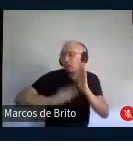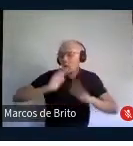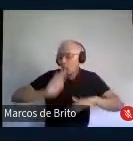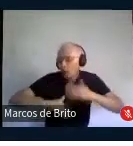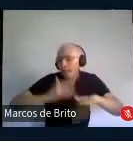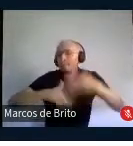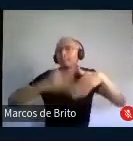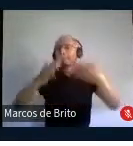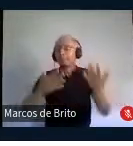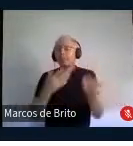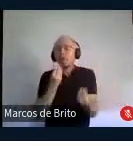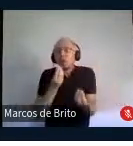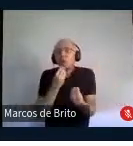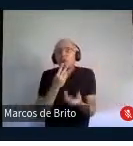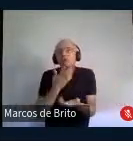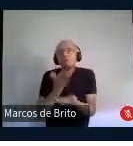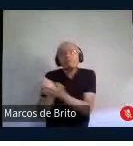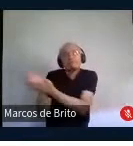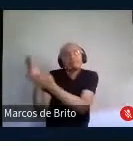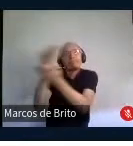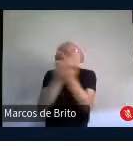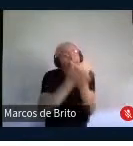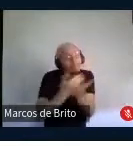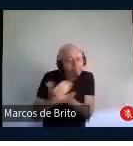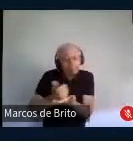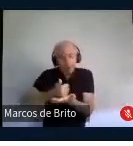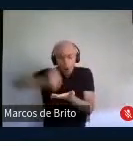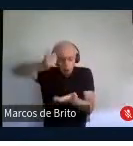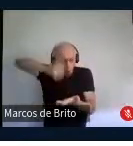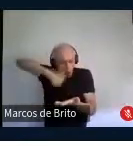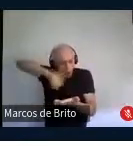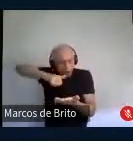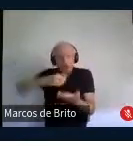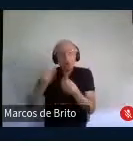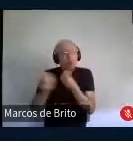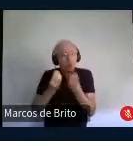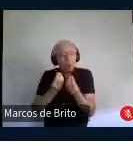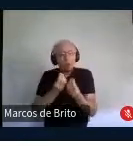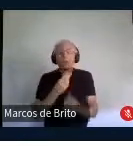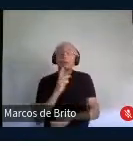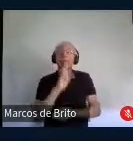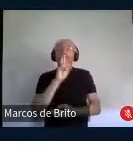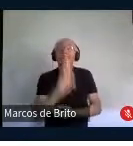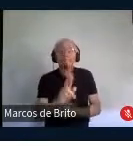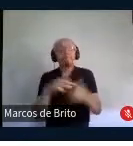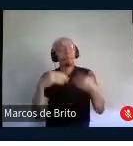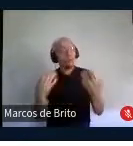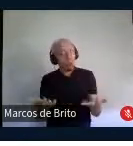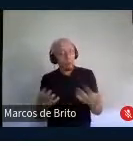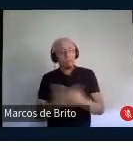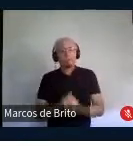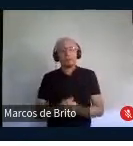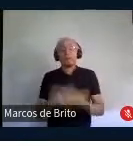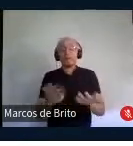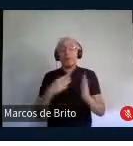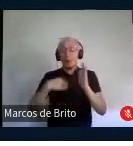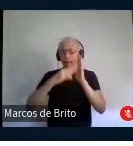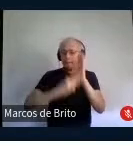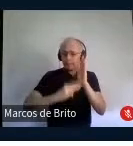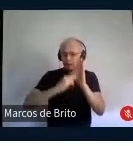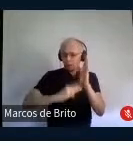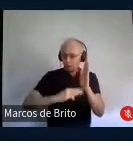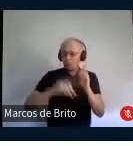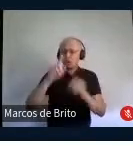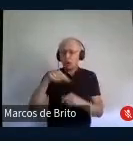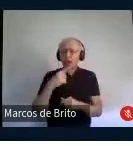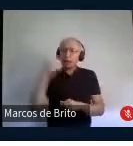a análise dos dados e apresento a análise dos dados e os resultados. Então, a metodologia desse trabalho, ele é um